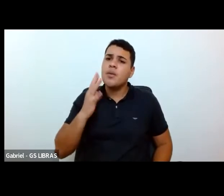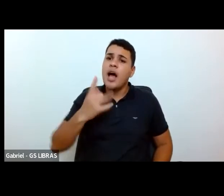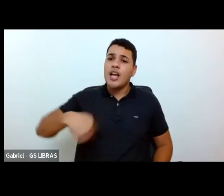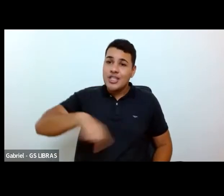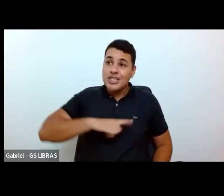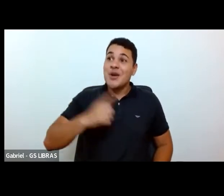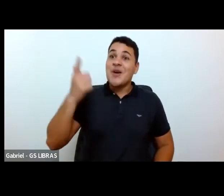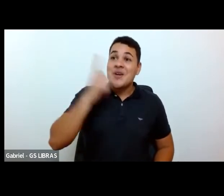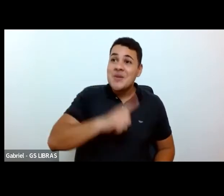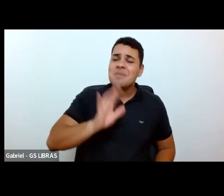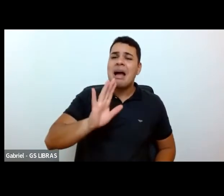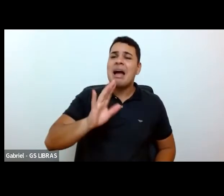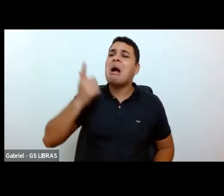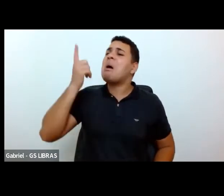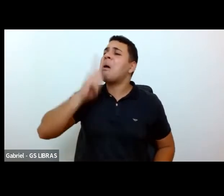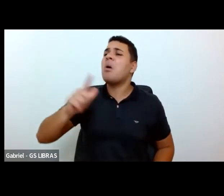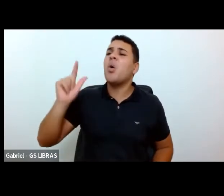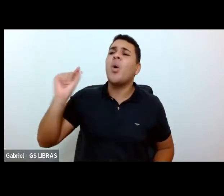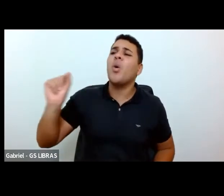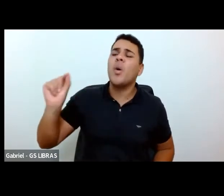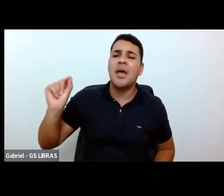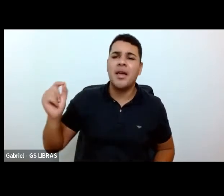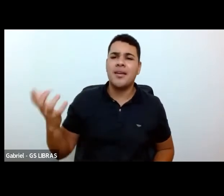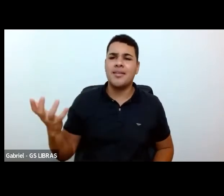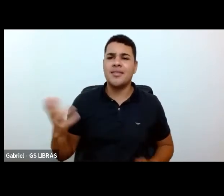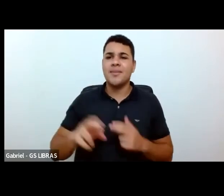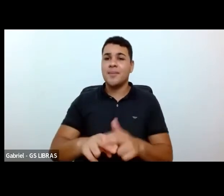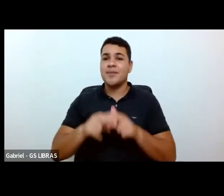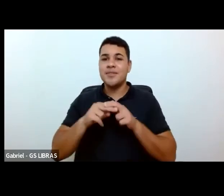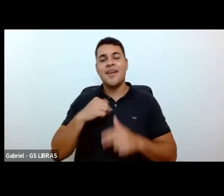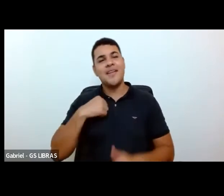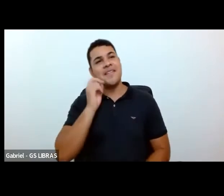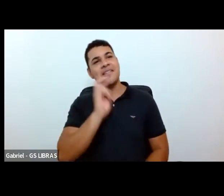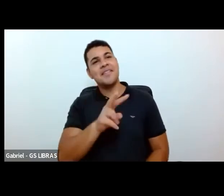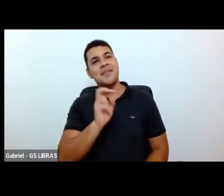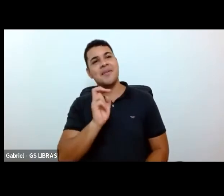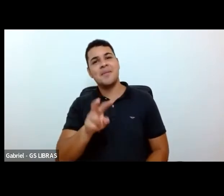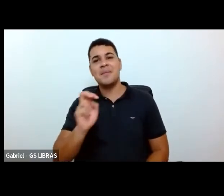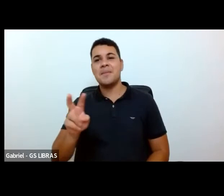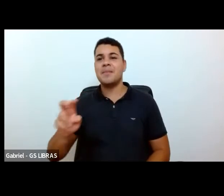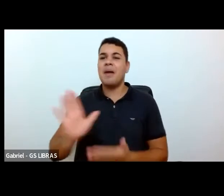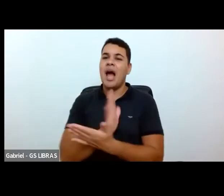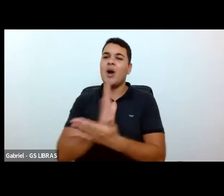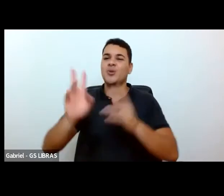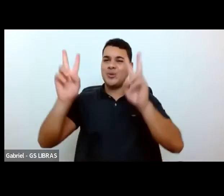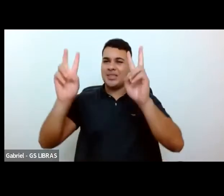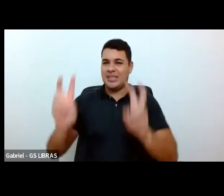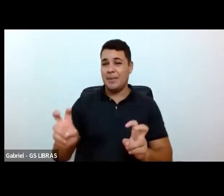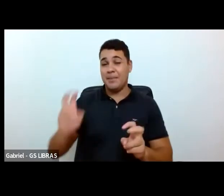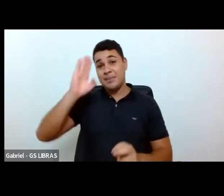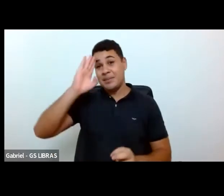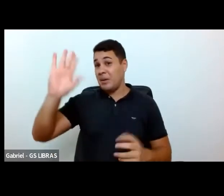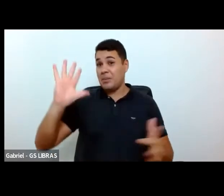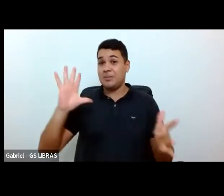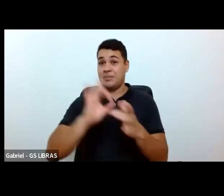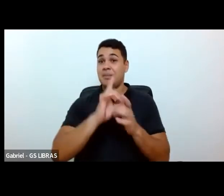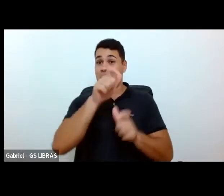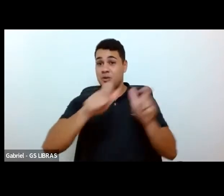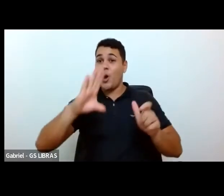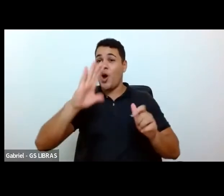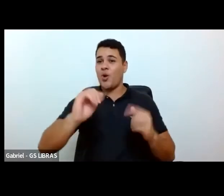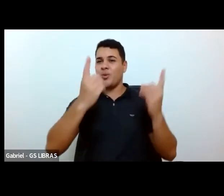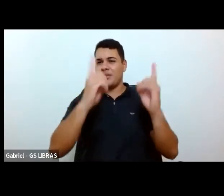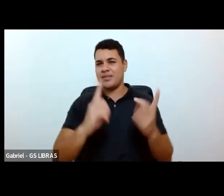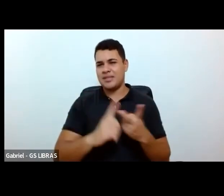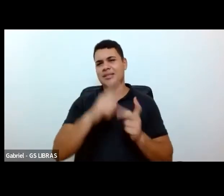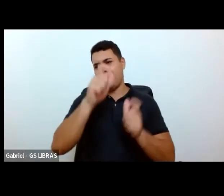E daí quando a gente vê a dificuldade, né, de algumas pautas ligadas justamente a questões as pessoas com deficiência, as pessoas